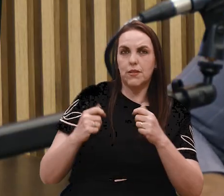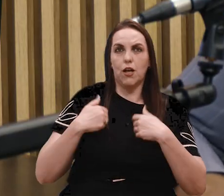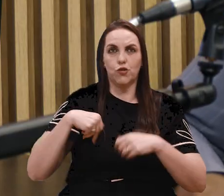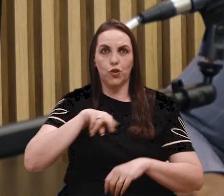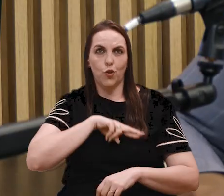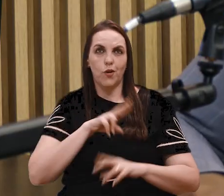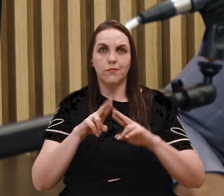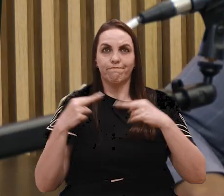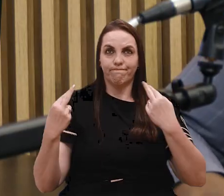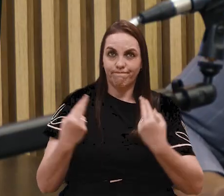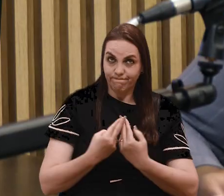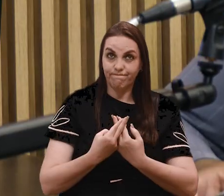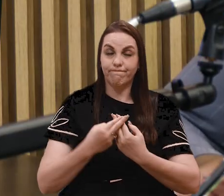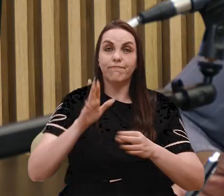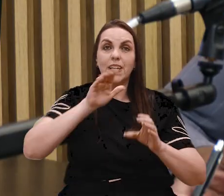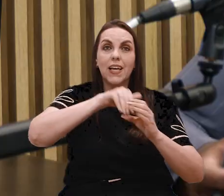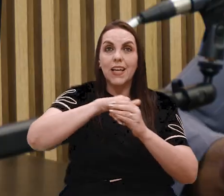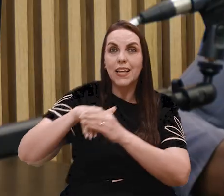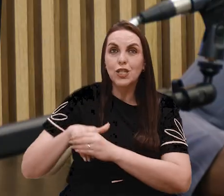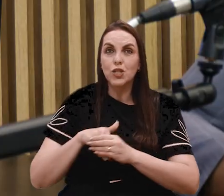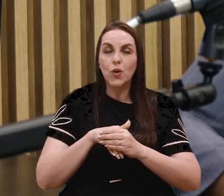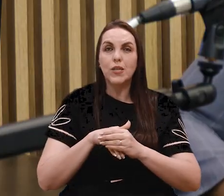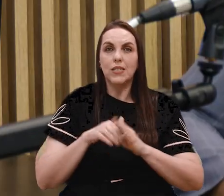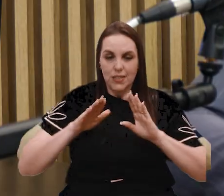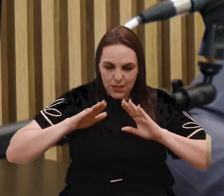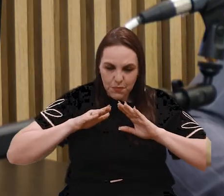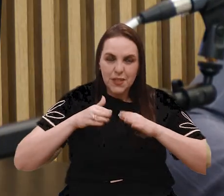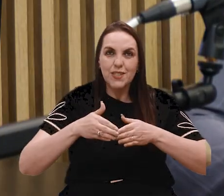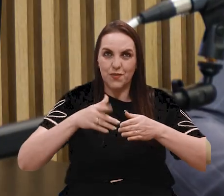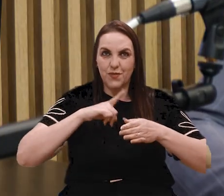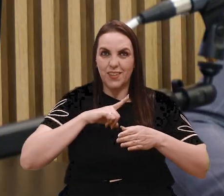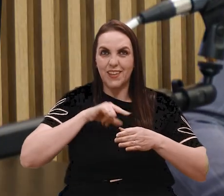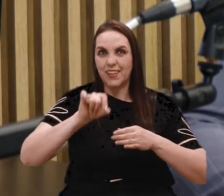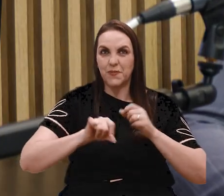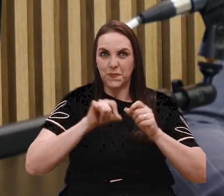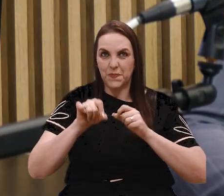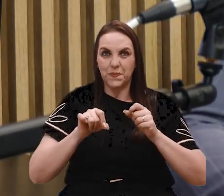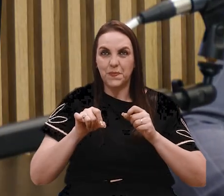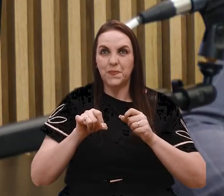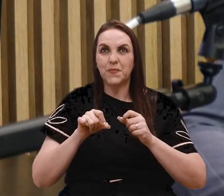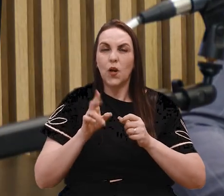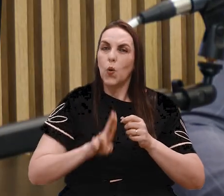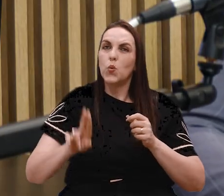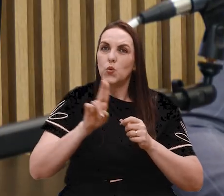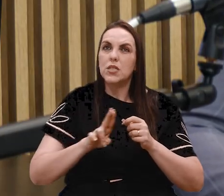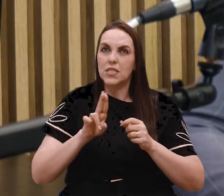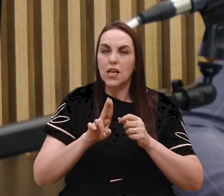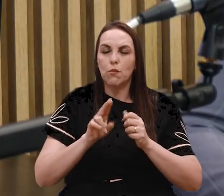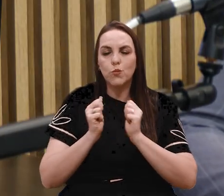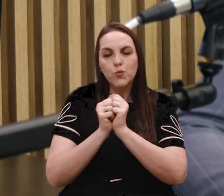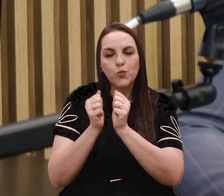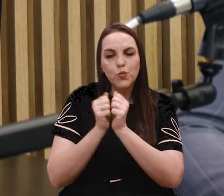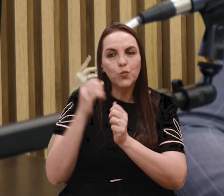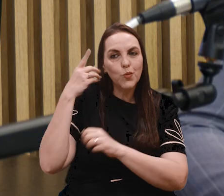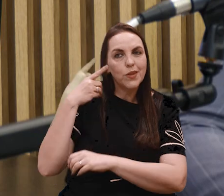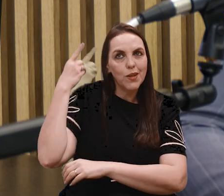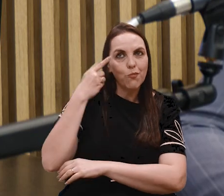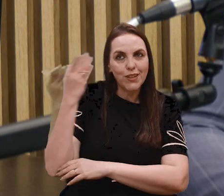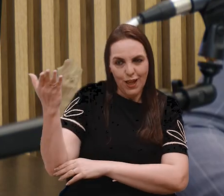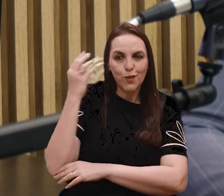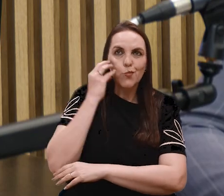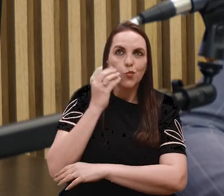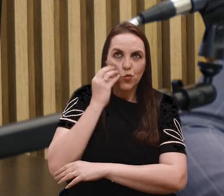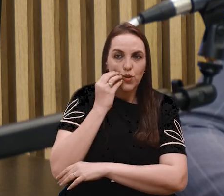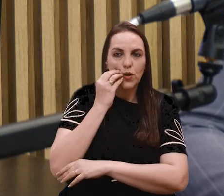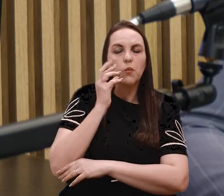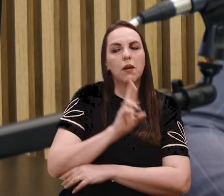agenda eleições, né, especificamente, até tenho aqui, a gente usa recorrentemente junto com o deputado para nos reportar ao governo do